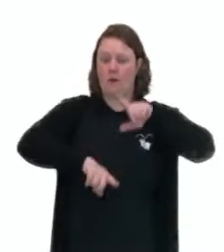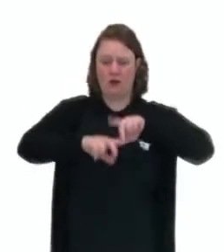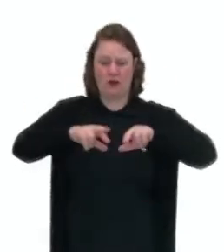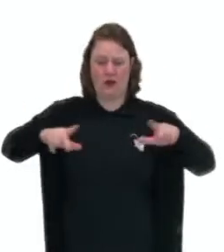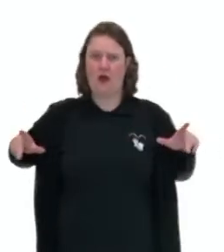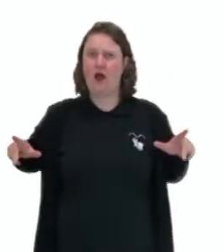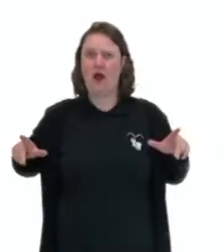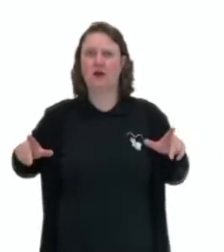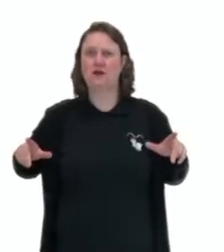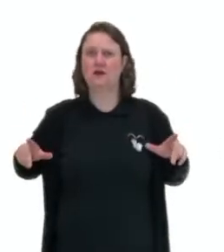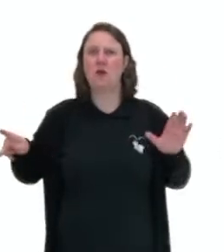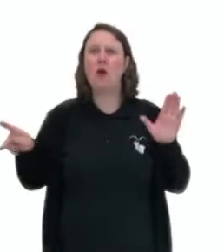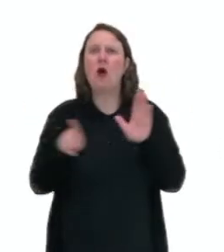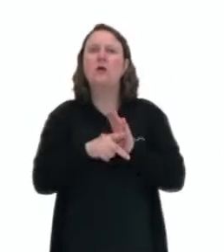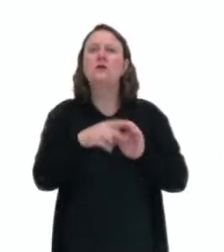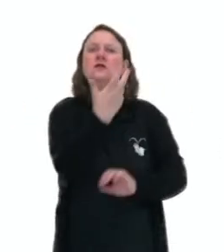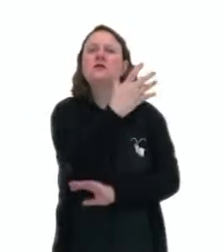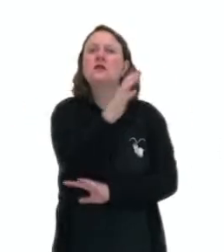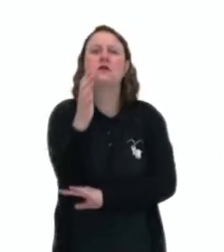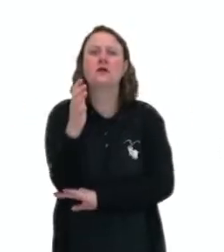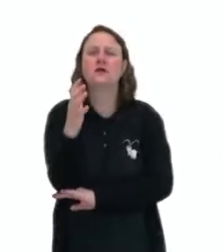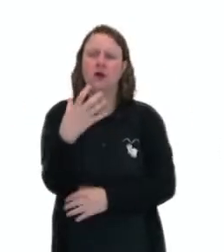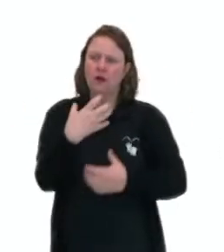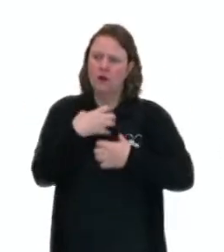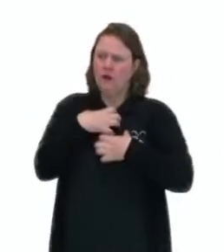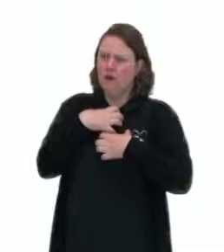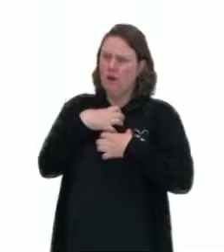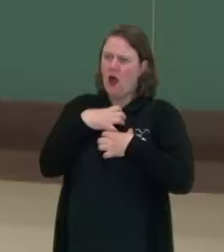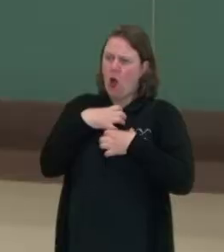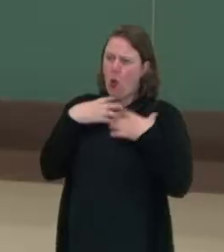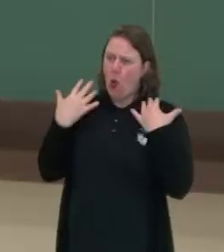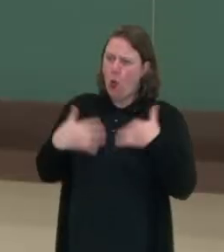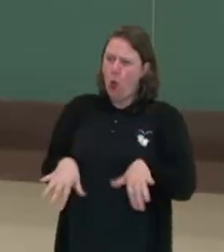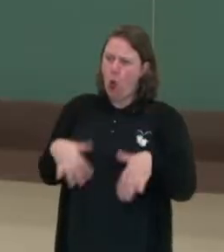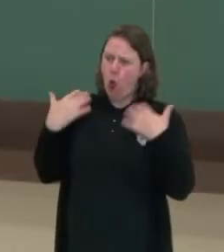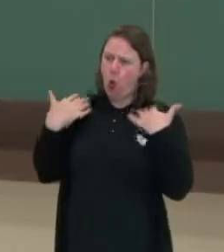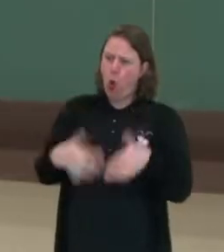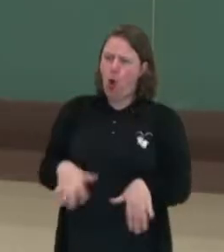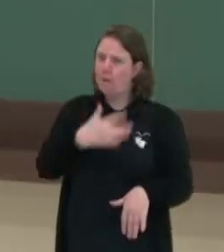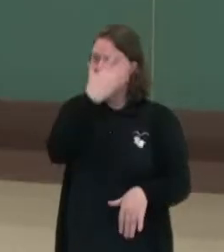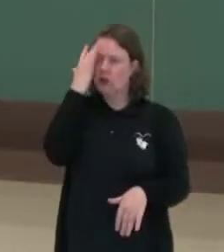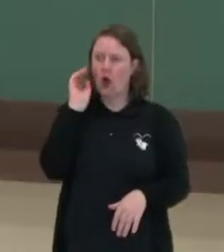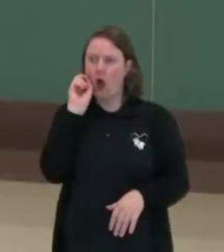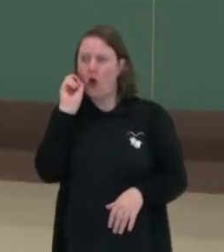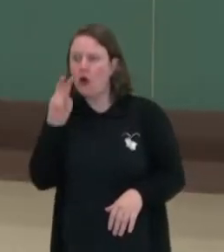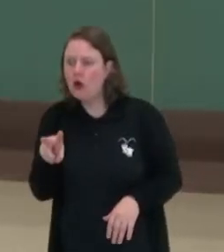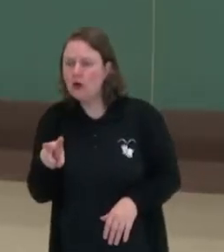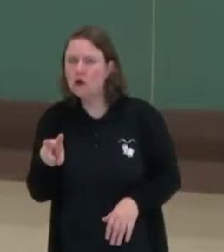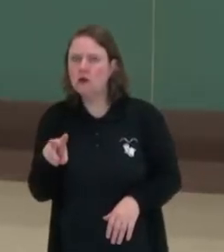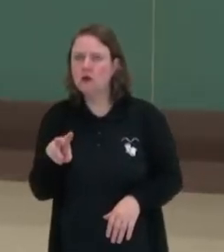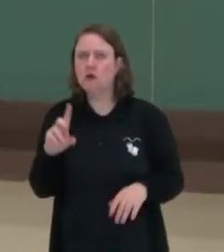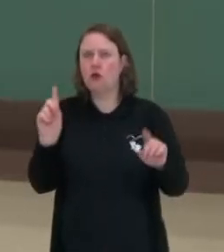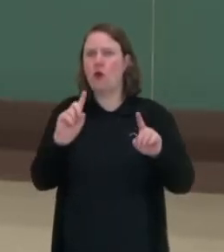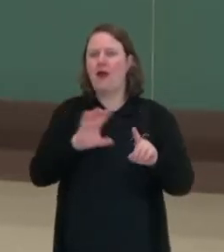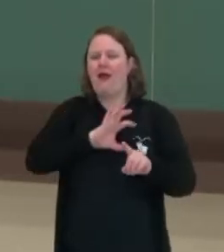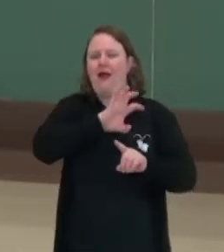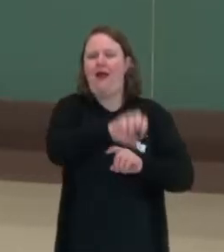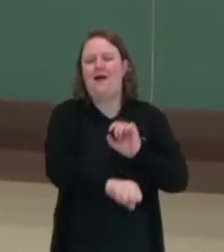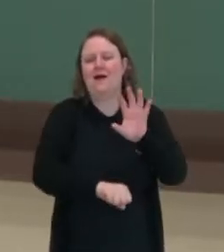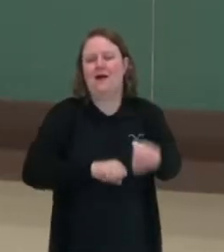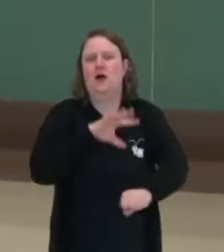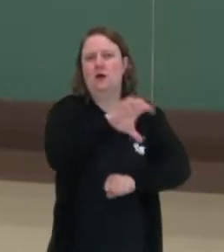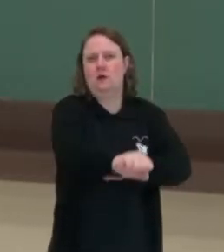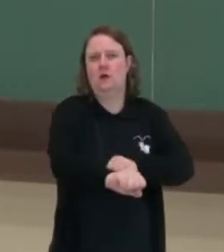naturais para provocar emoções no espectador. Ou seja, aqui tem um detalhe, não se explora a natureza